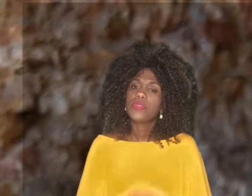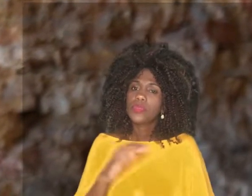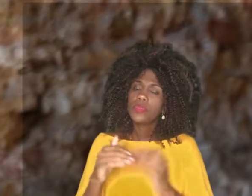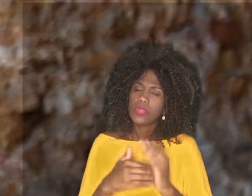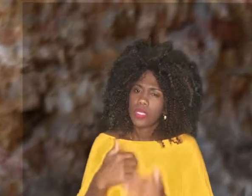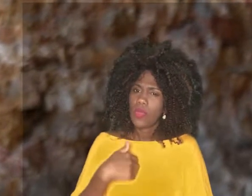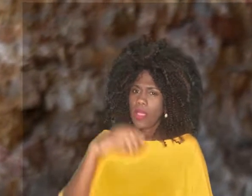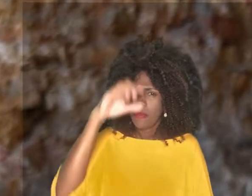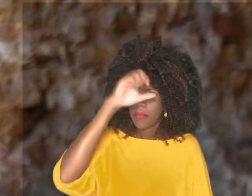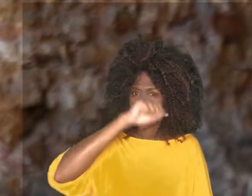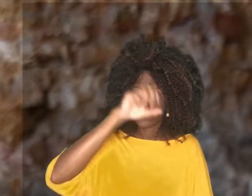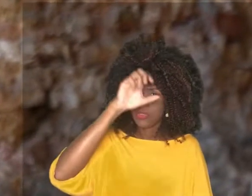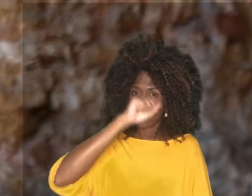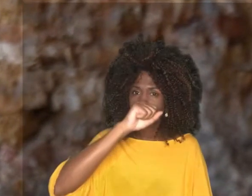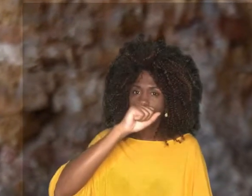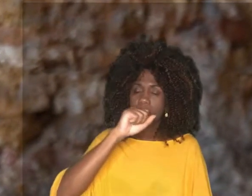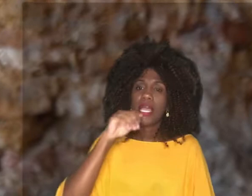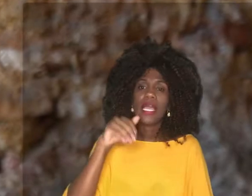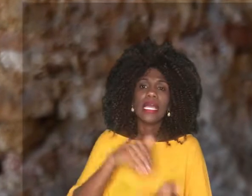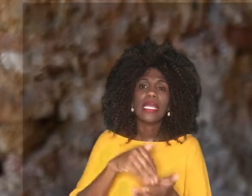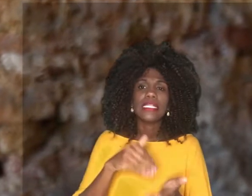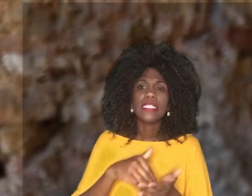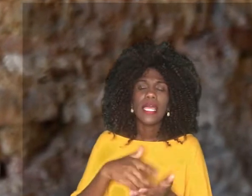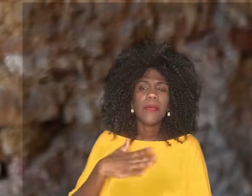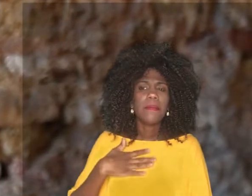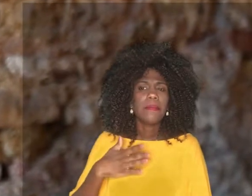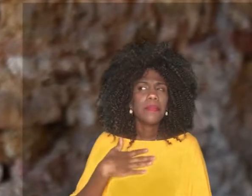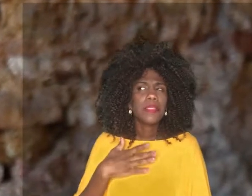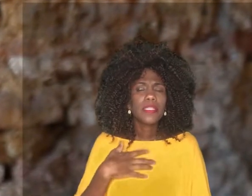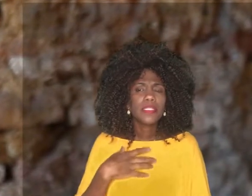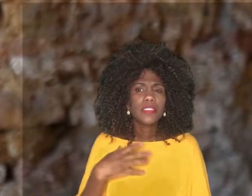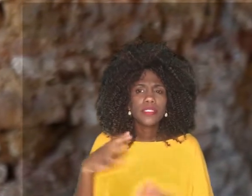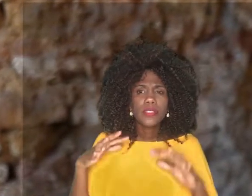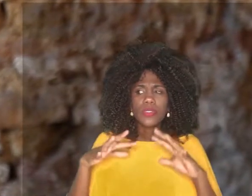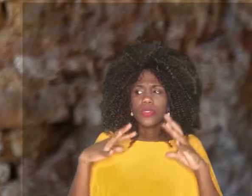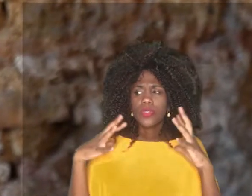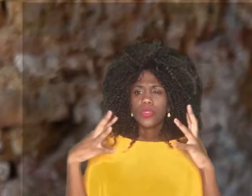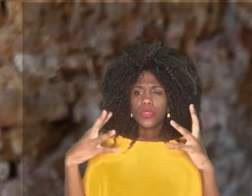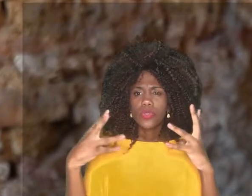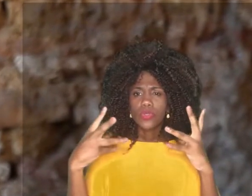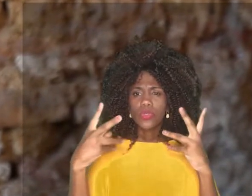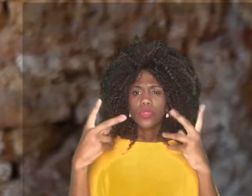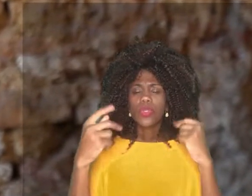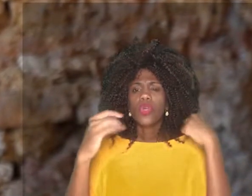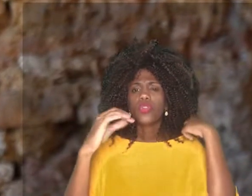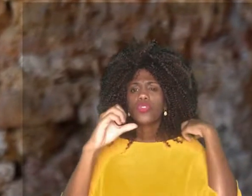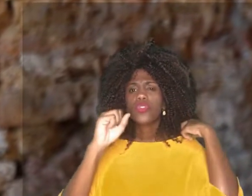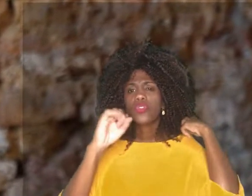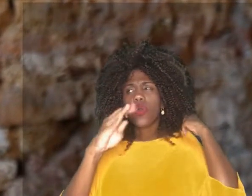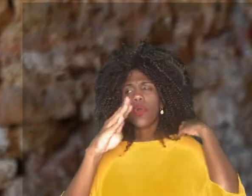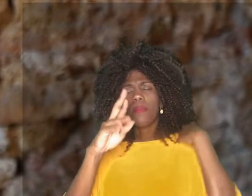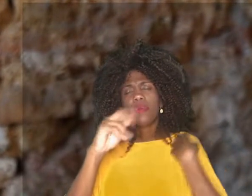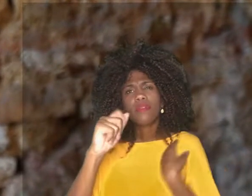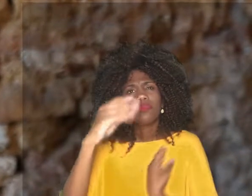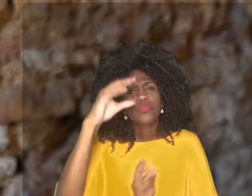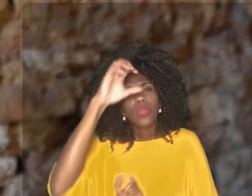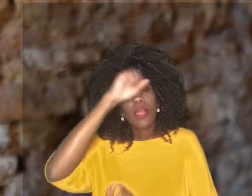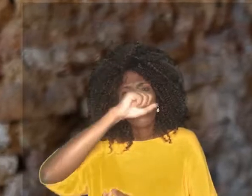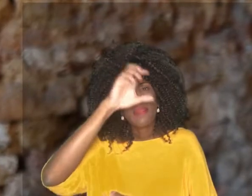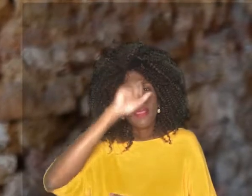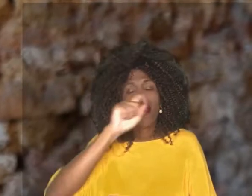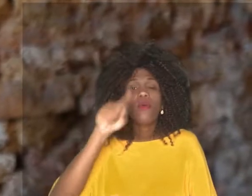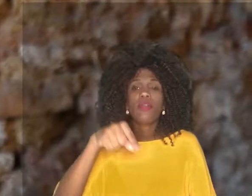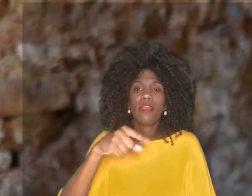que eu aprendi, até mesmo as minhas sombras, eu aceito pela filosofia